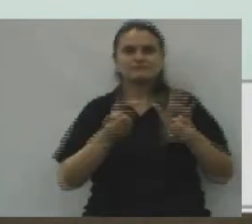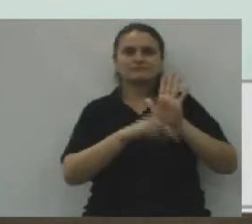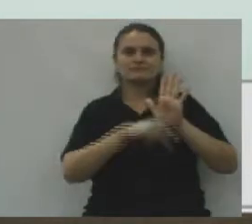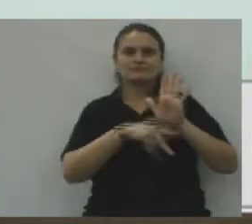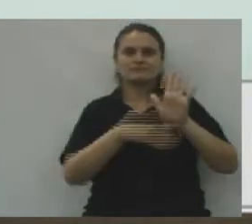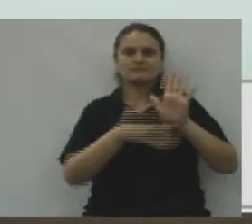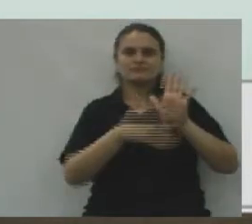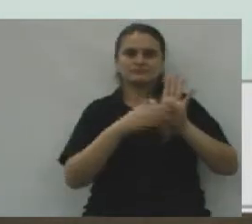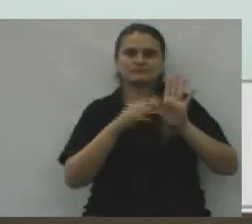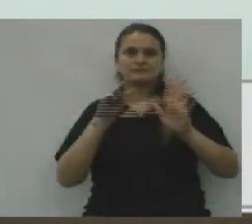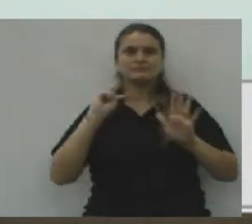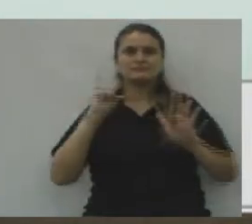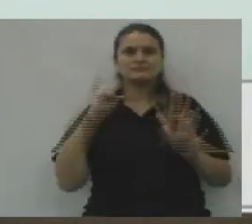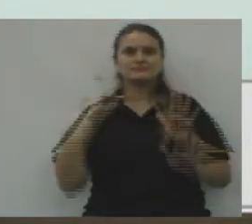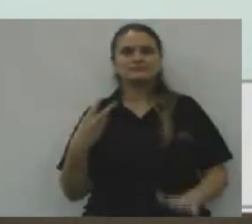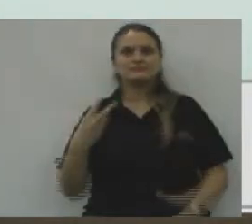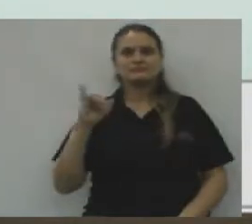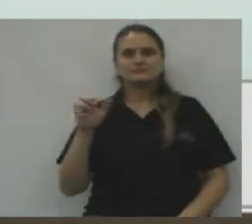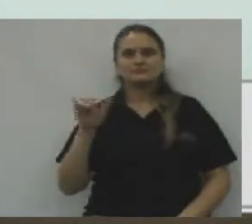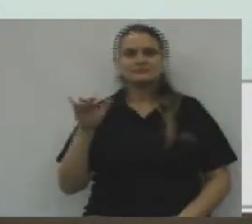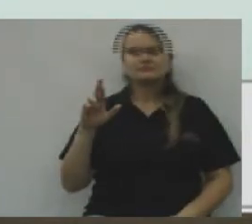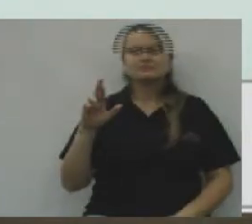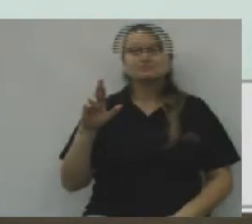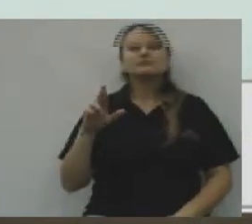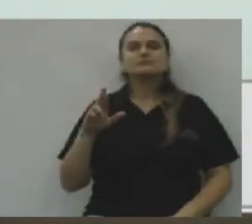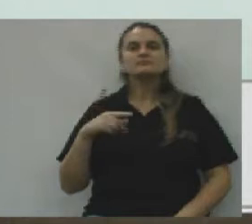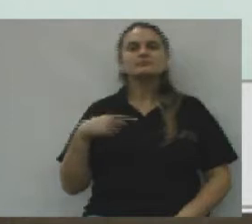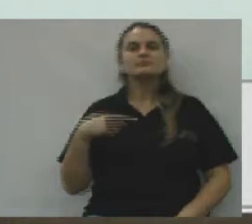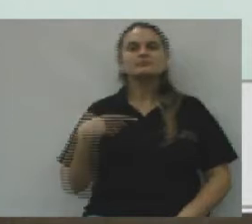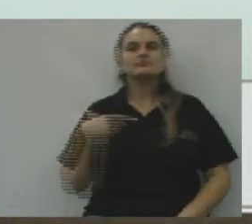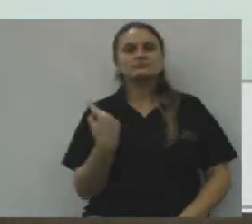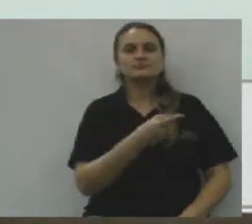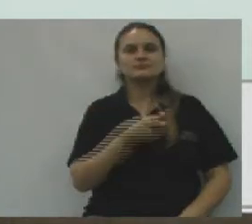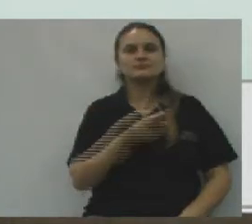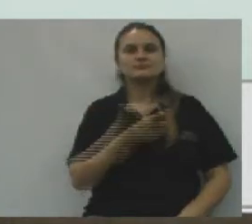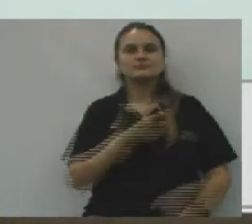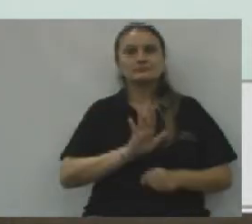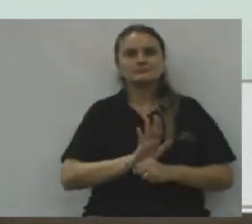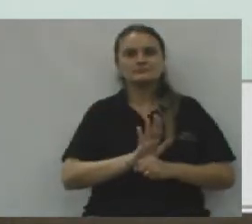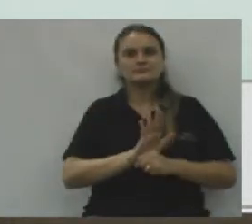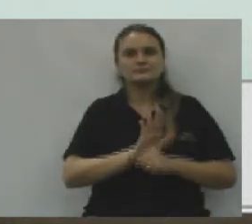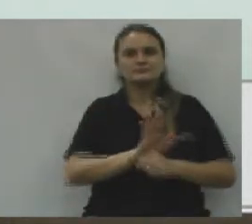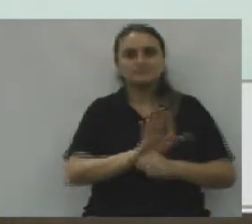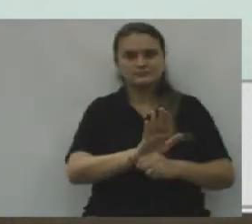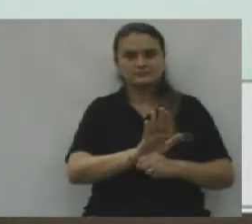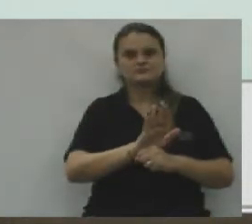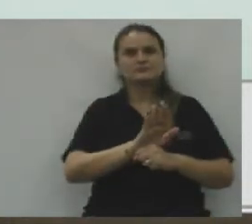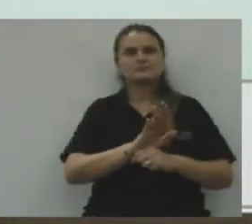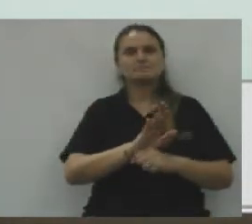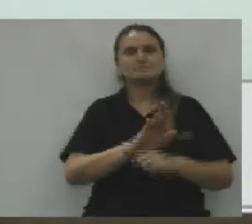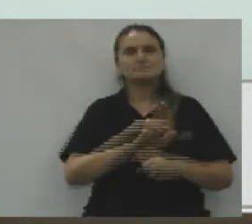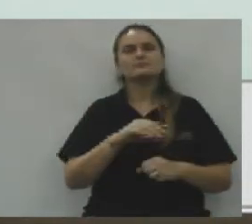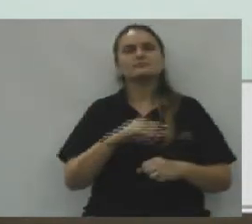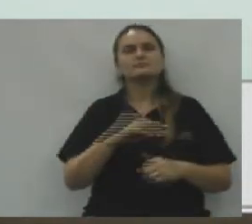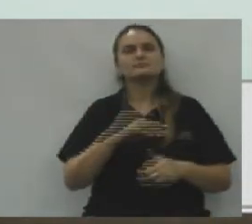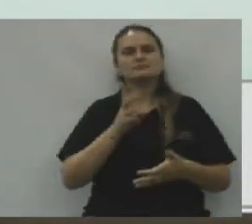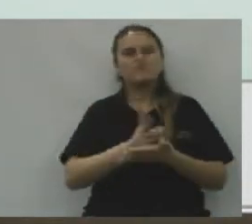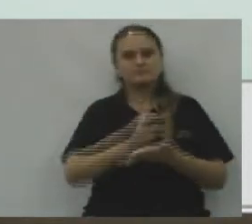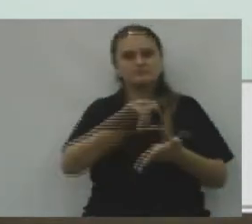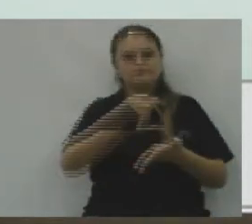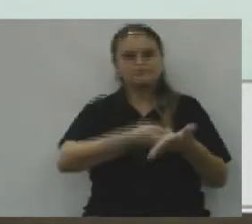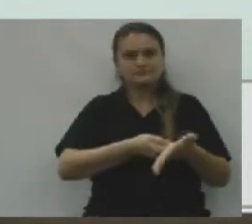Jair Brunhago, onde nós estaremos contribuindo de maneira firme, de